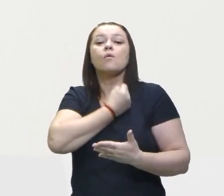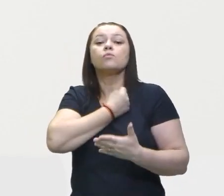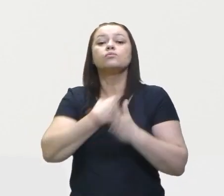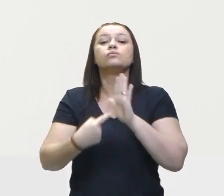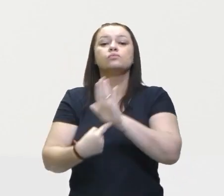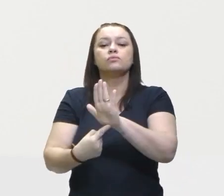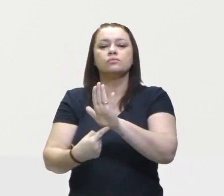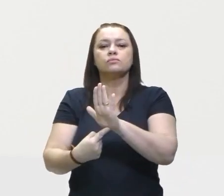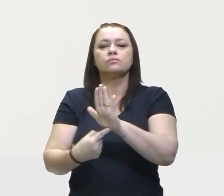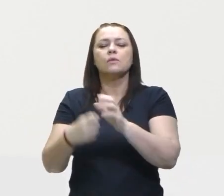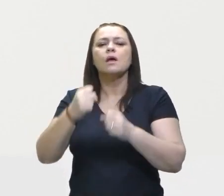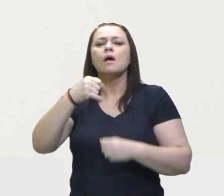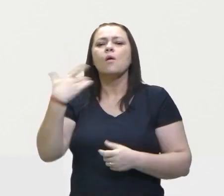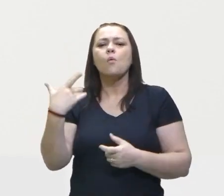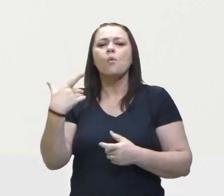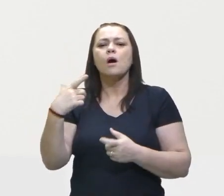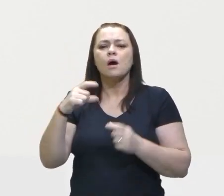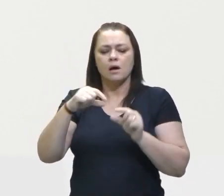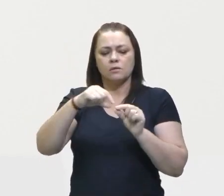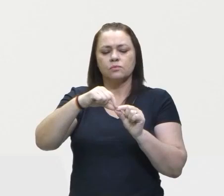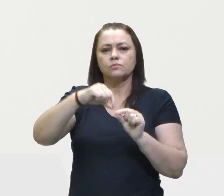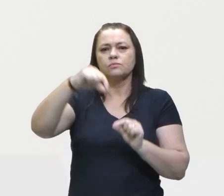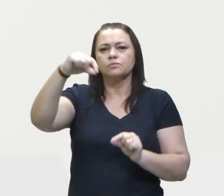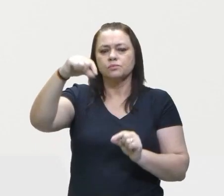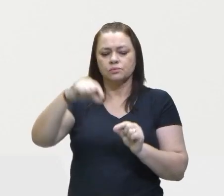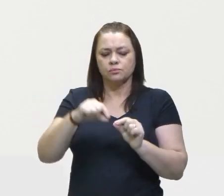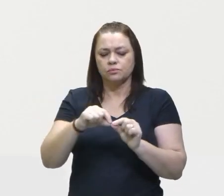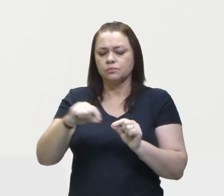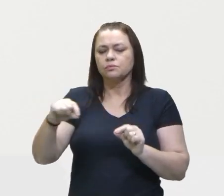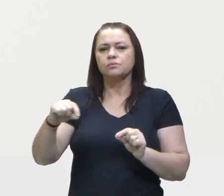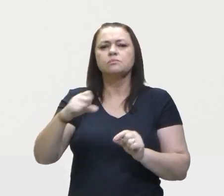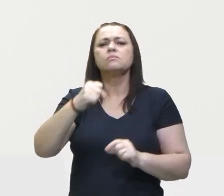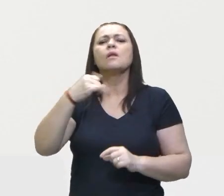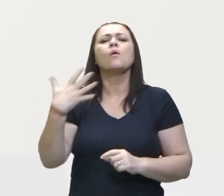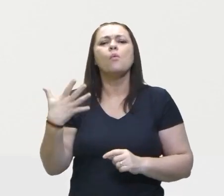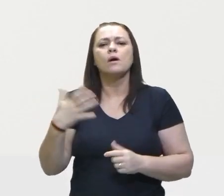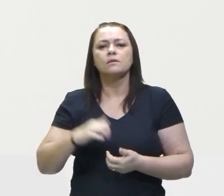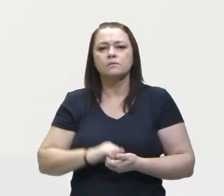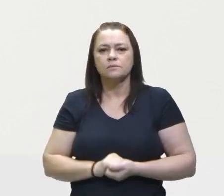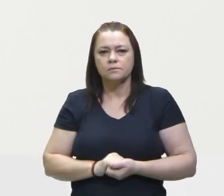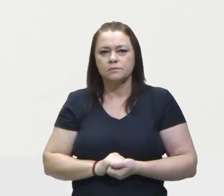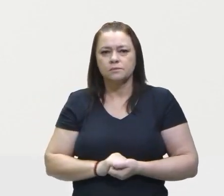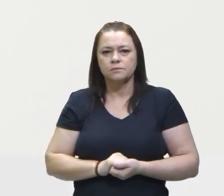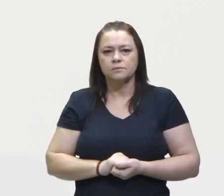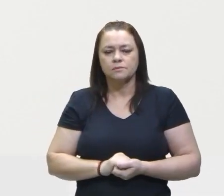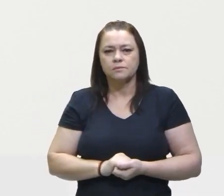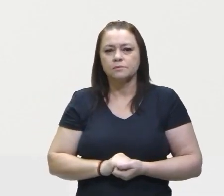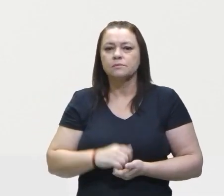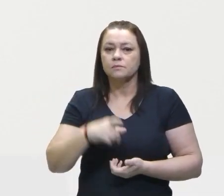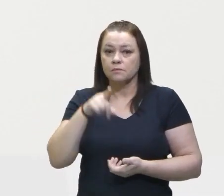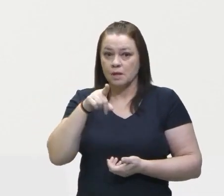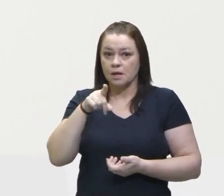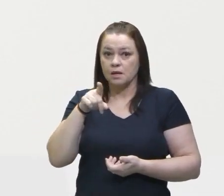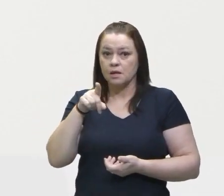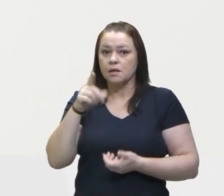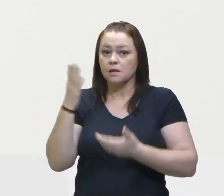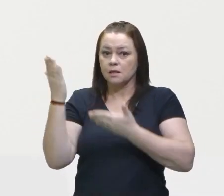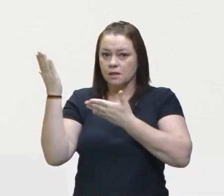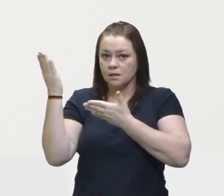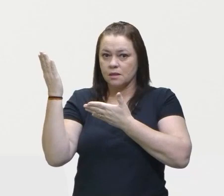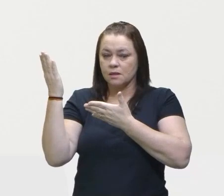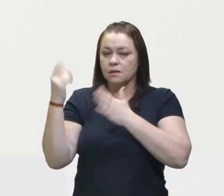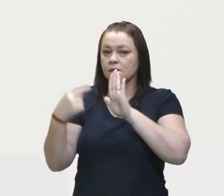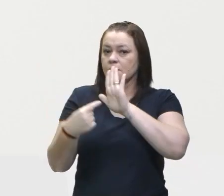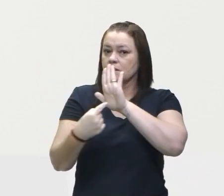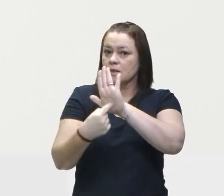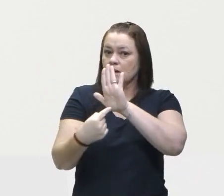ponteiros? Quantos ponteiros tem o relógio? É? O que marca a hora? Nesse caso, o nosso é o que marca a hora e o que